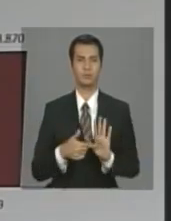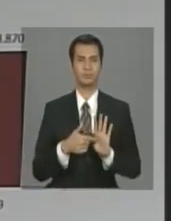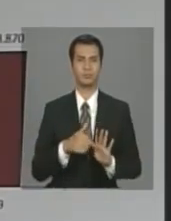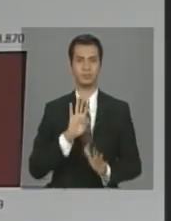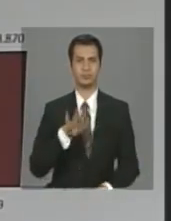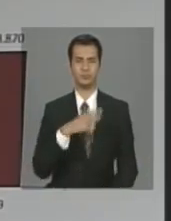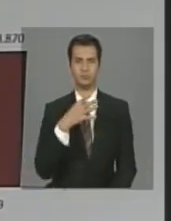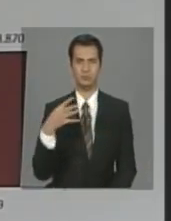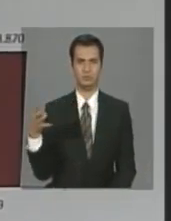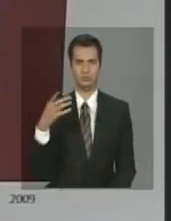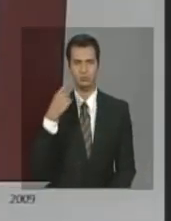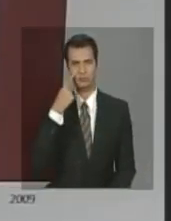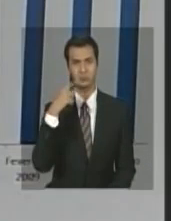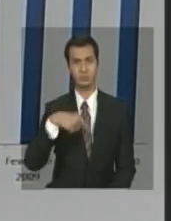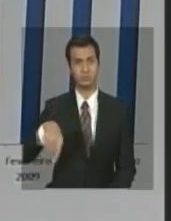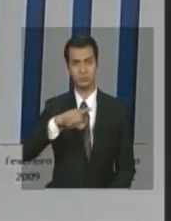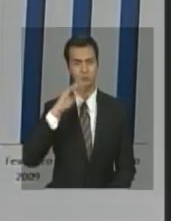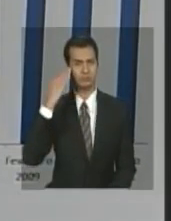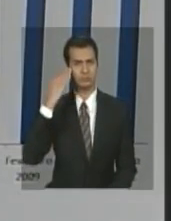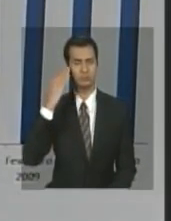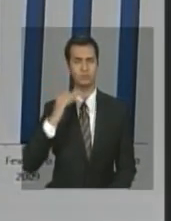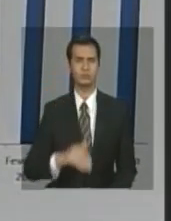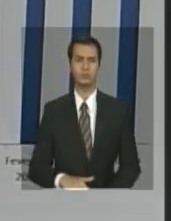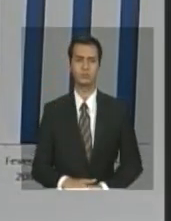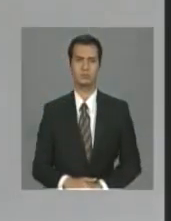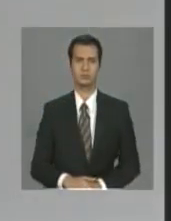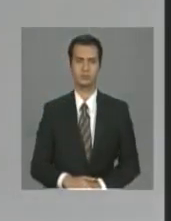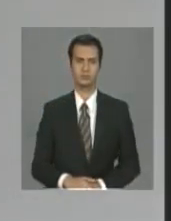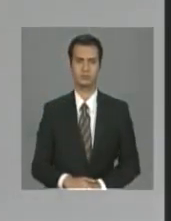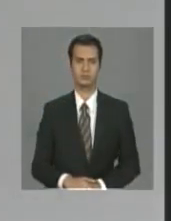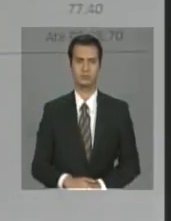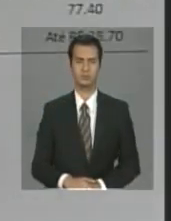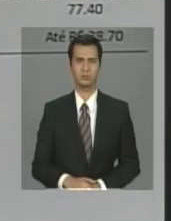o... Isso.